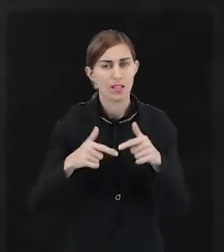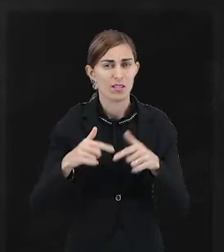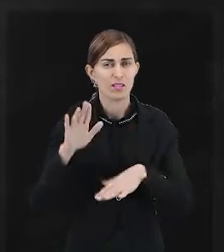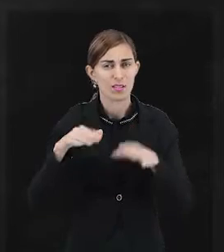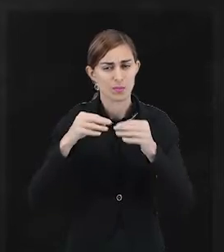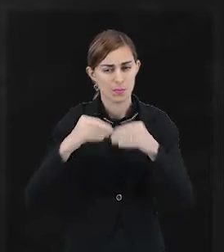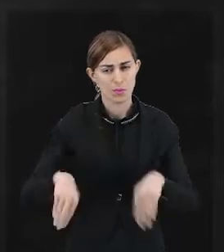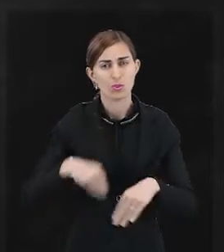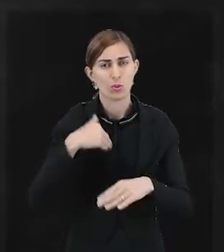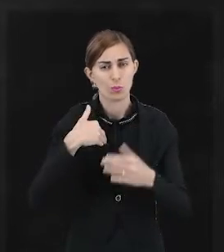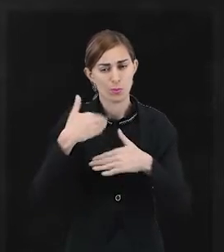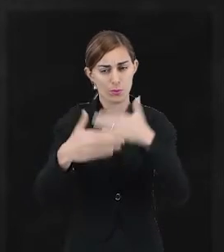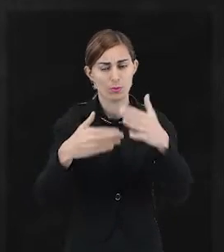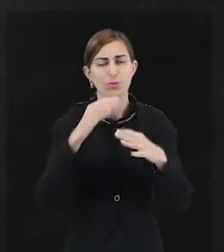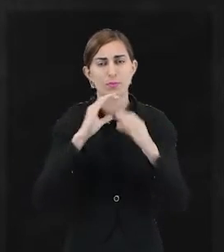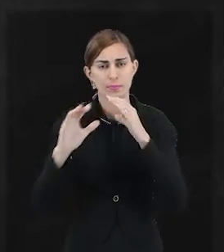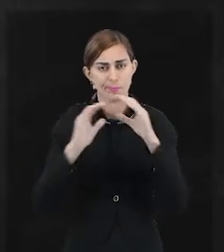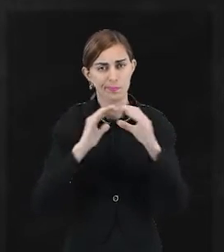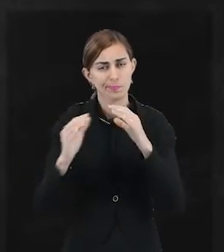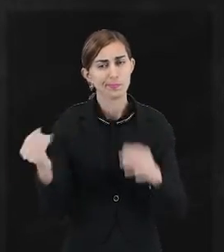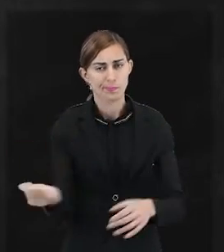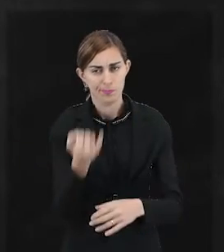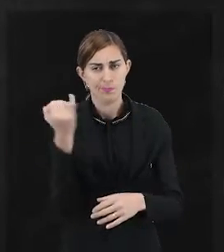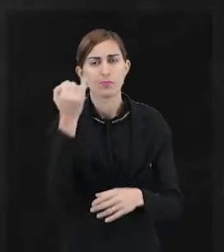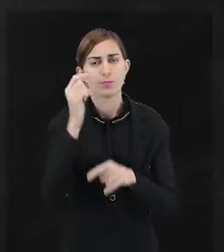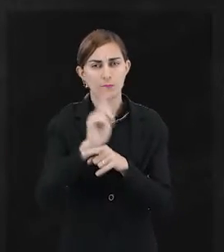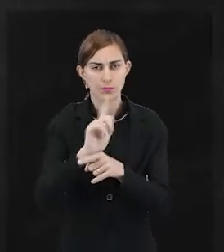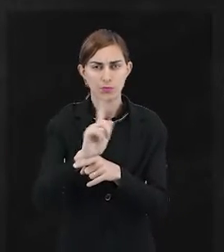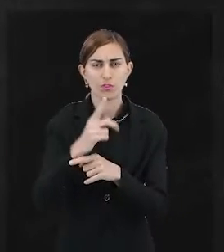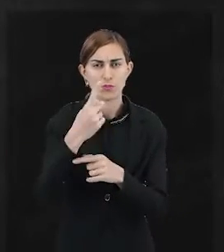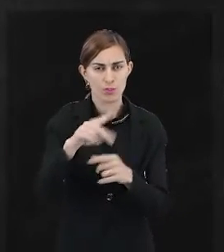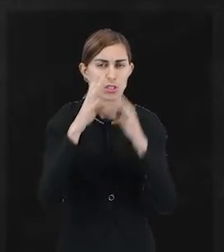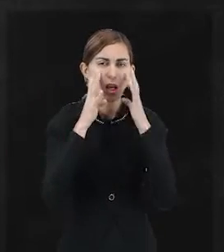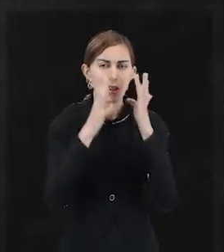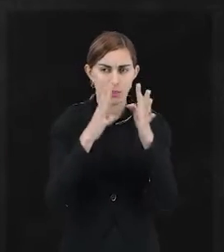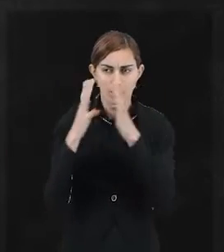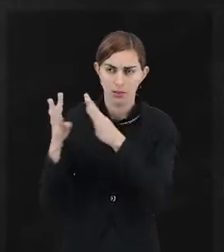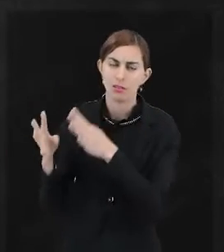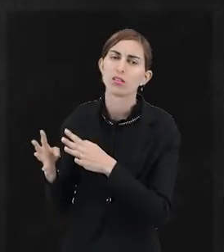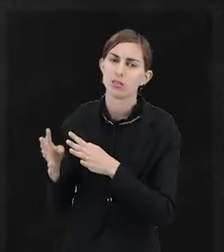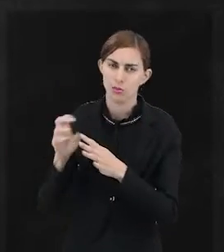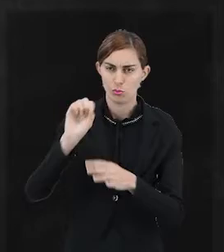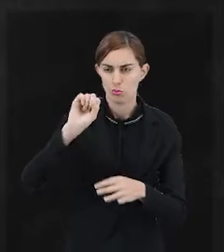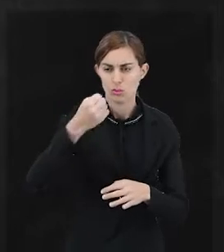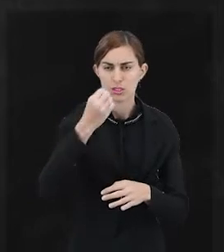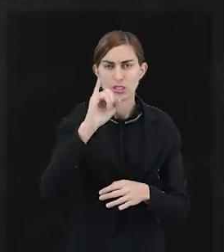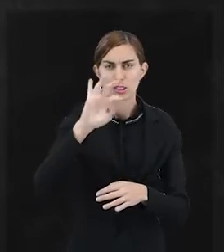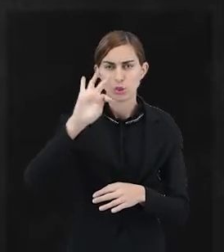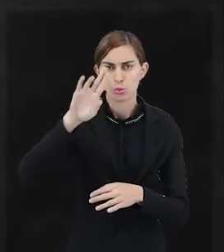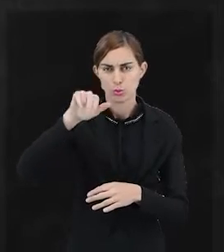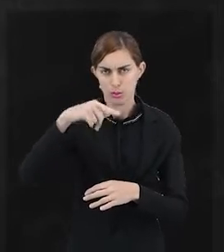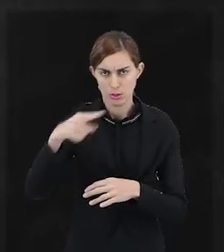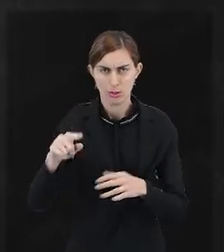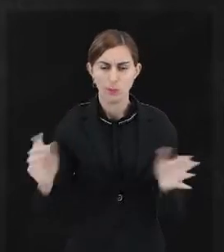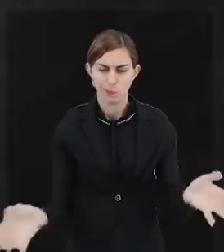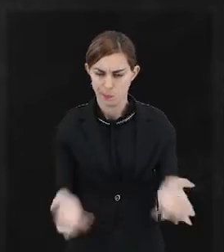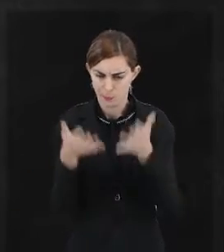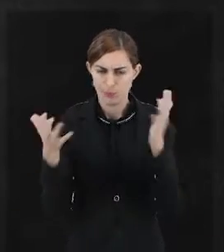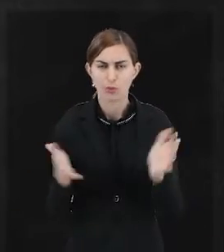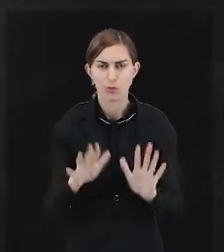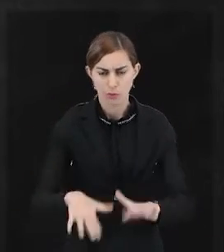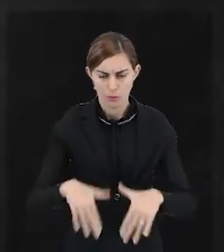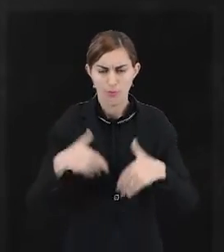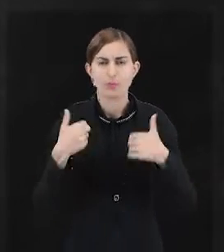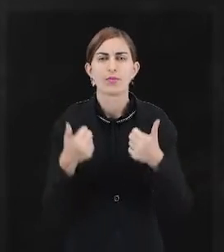deficiências nesse processo de comunicação. É importante, gestor, que você esteja atento a esse tipo de situação e possa promover